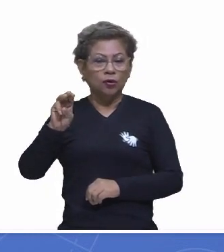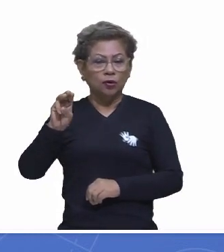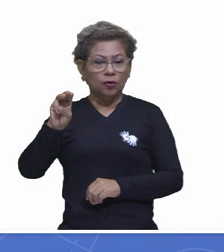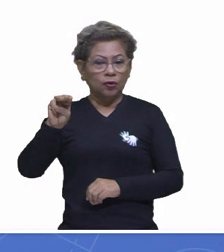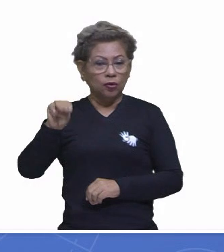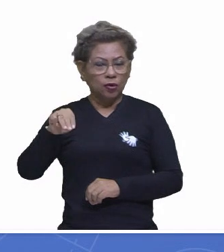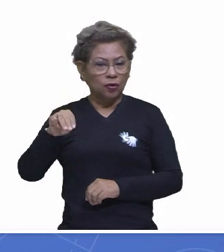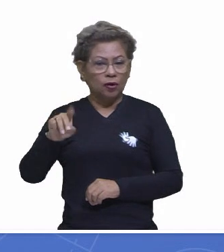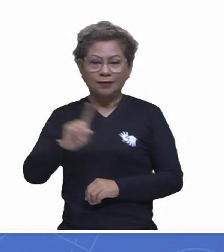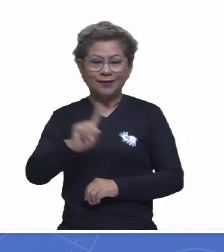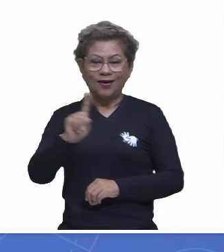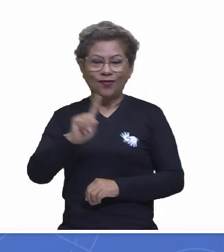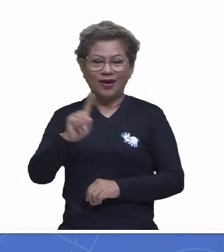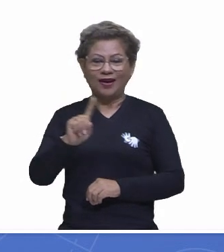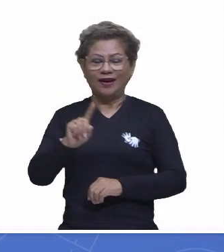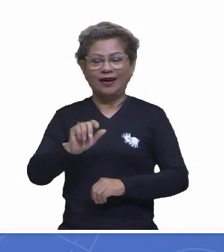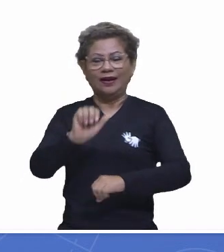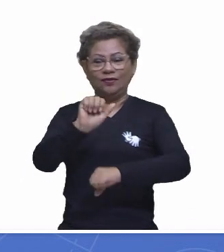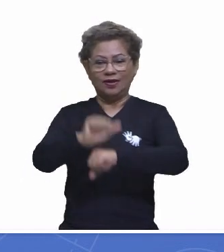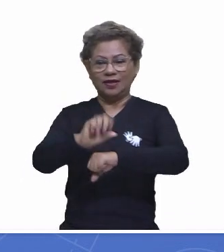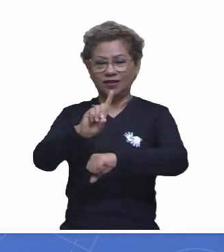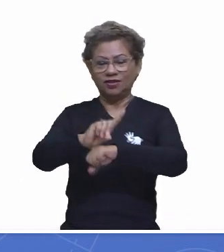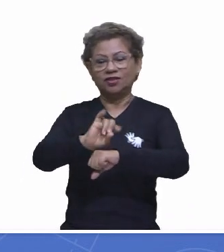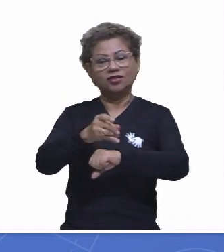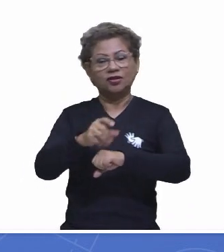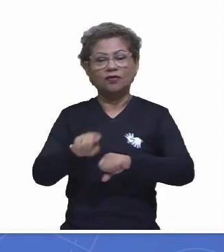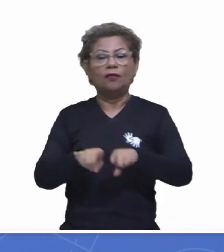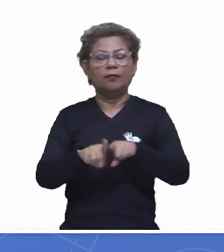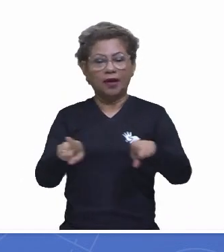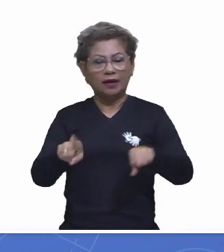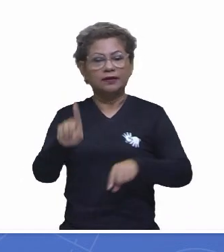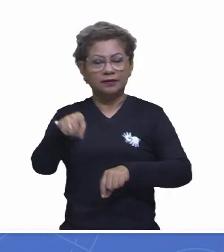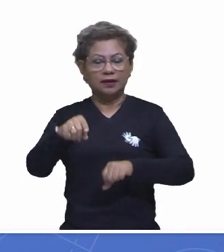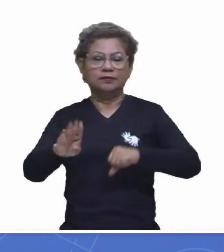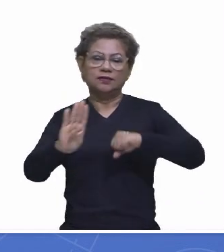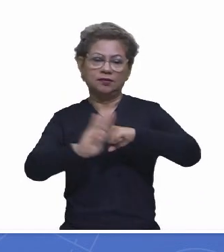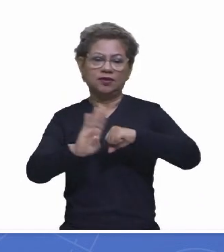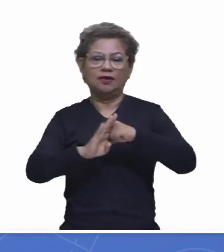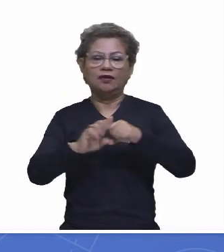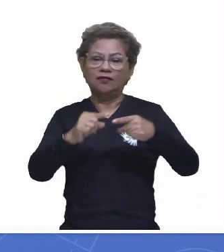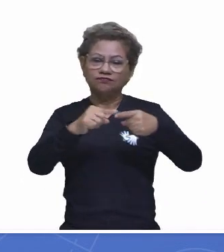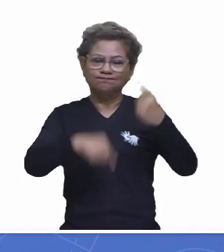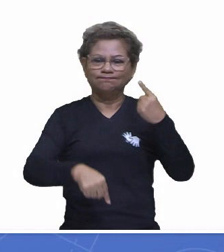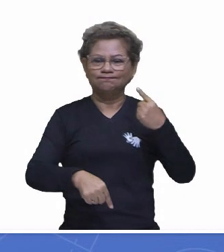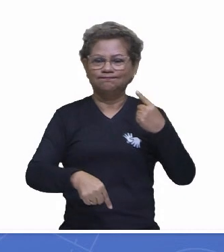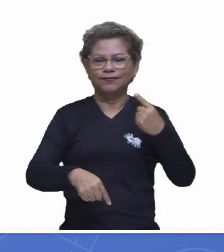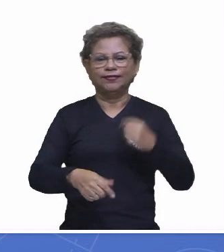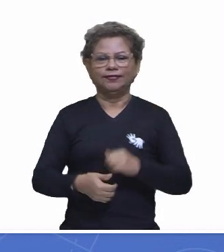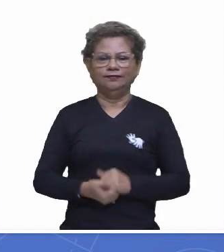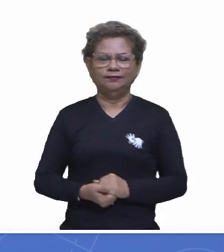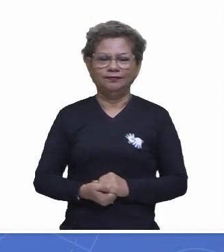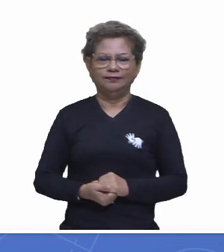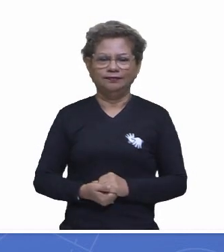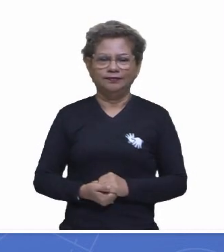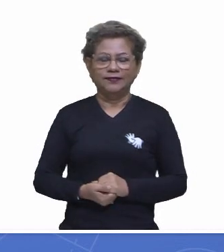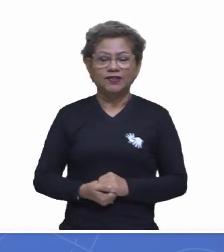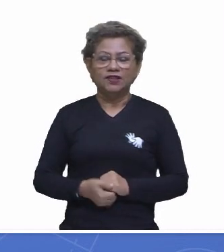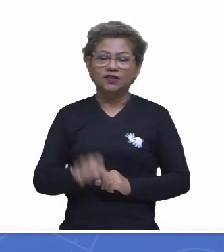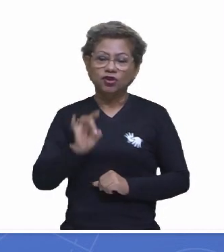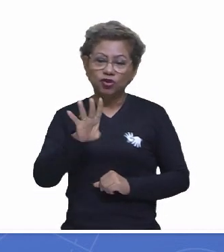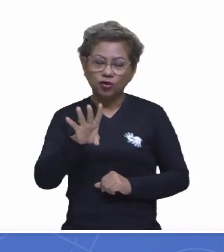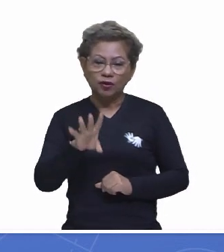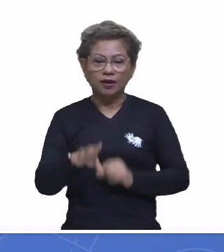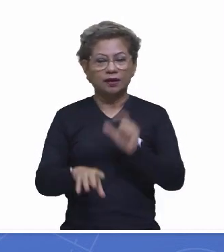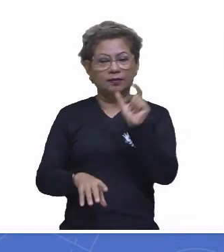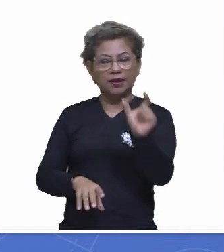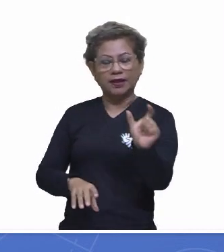fato. Se a nossa questão fosse, por exemplo, tivesse a palavrinha class, tá? A palavrinha class, por